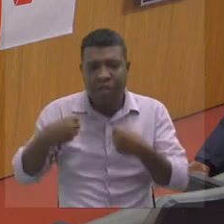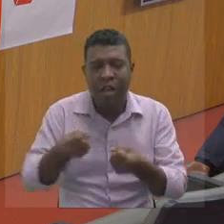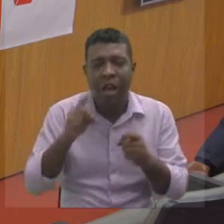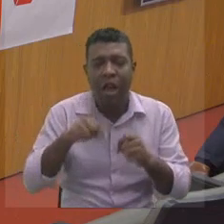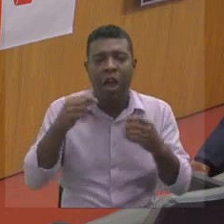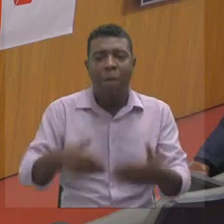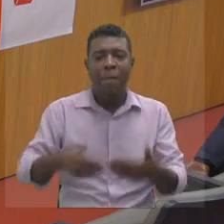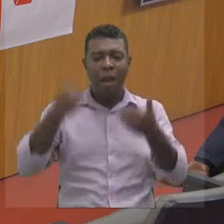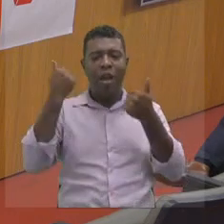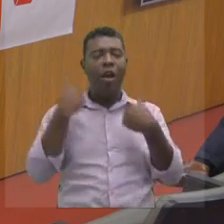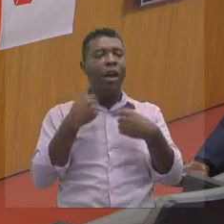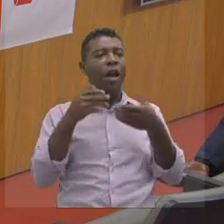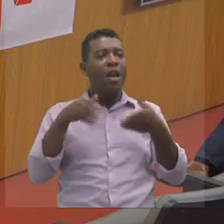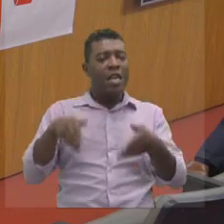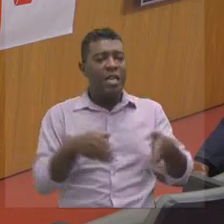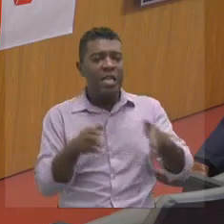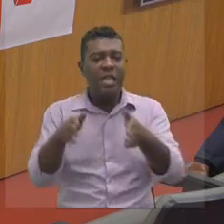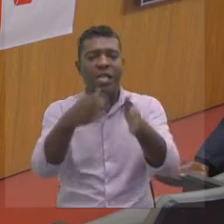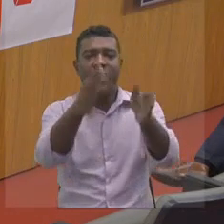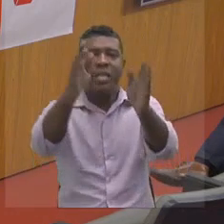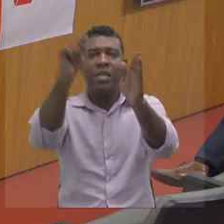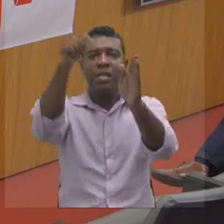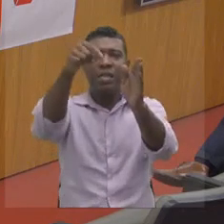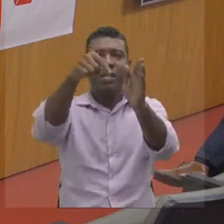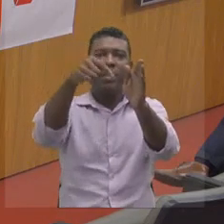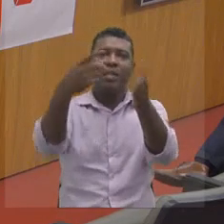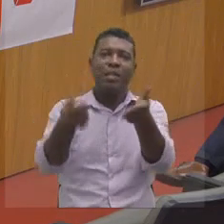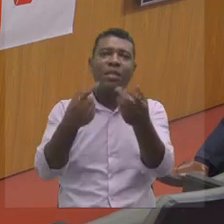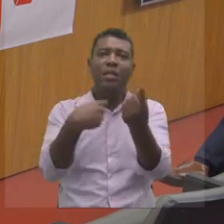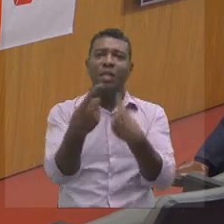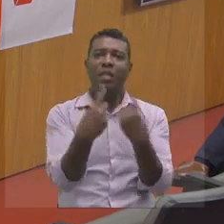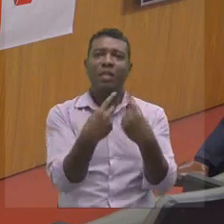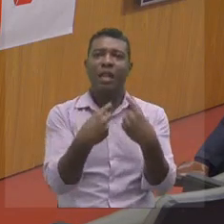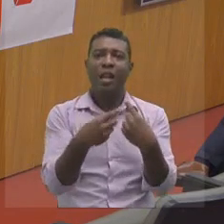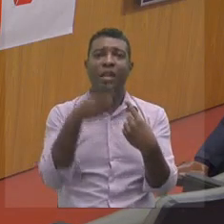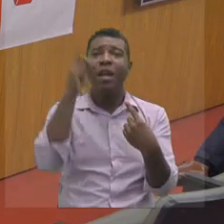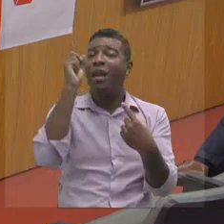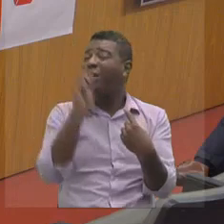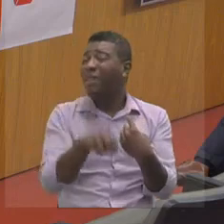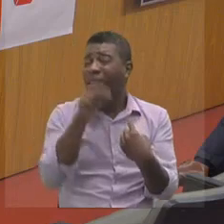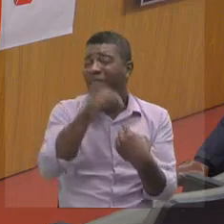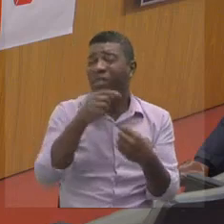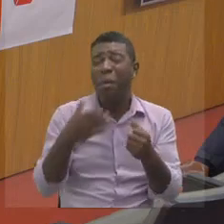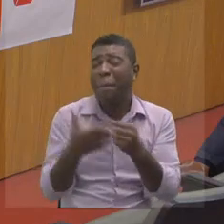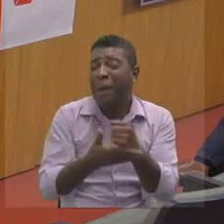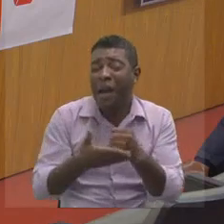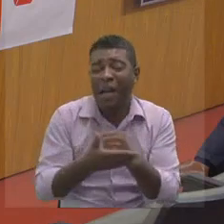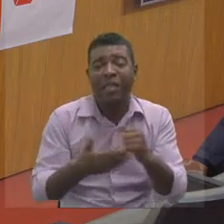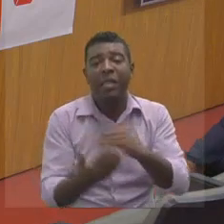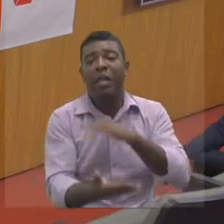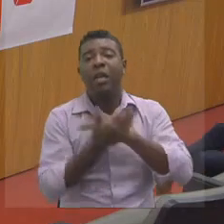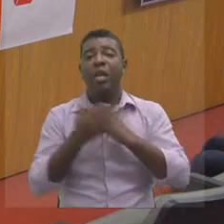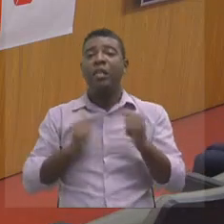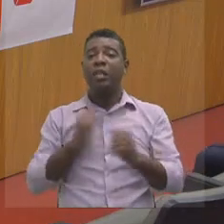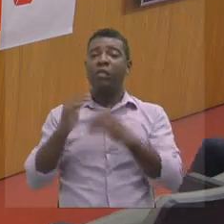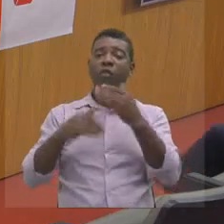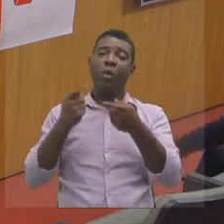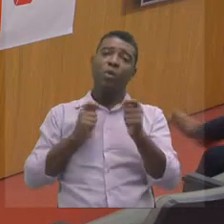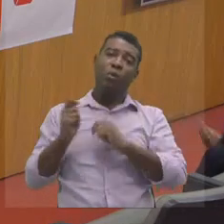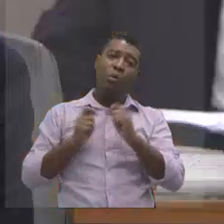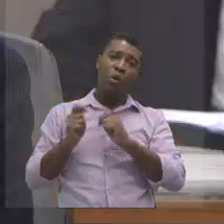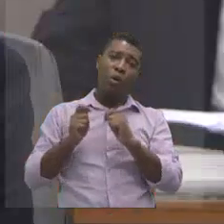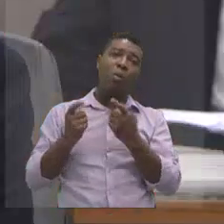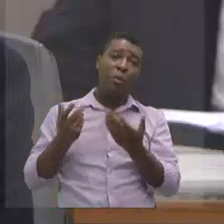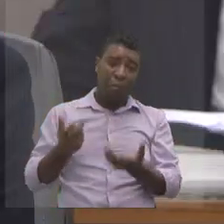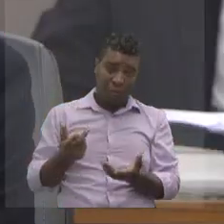das estradas né naturalmente é infraestrutura é base para desenvolvimento econômico né então nós temos que olhar para a região do norte Então tamos atento a isso também